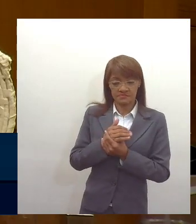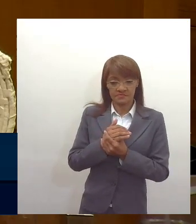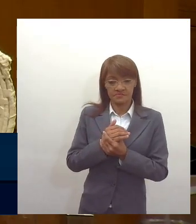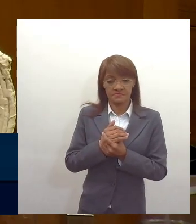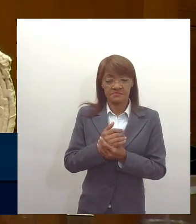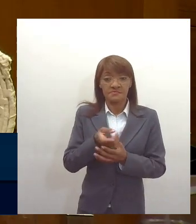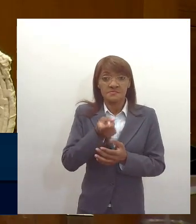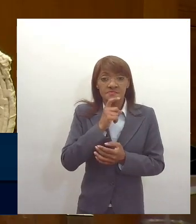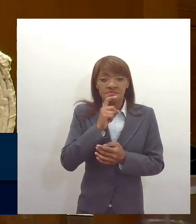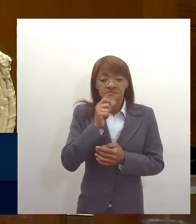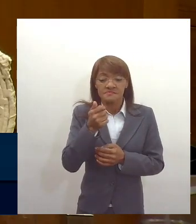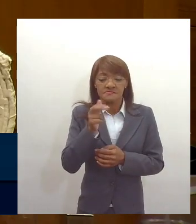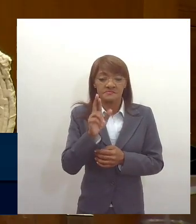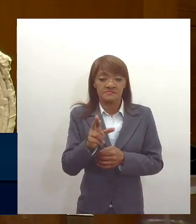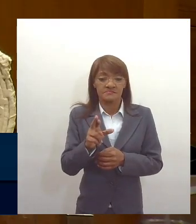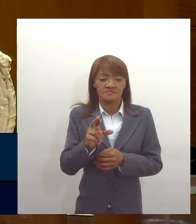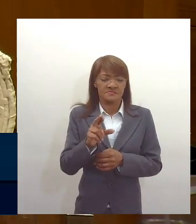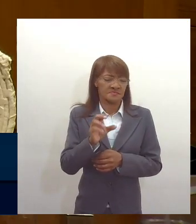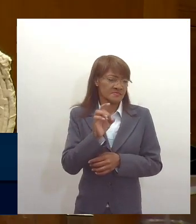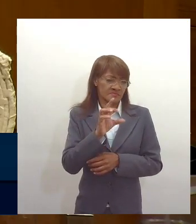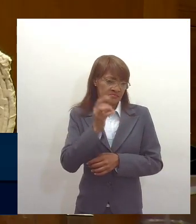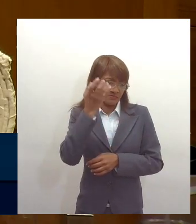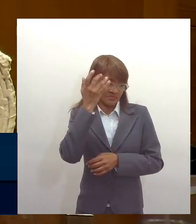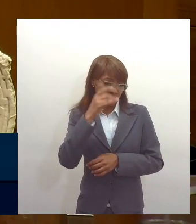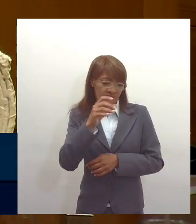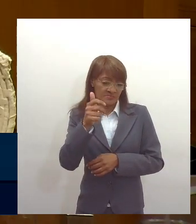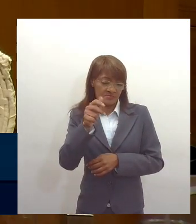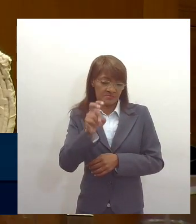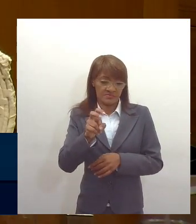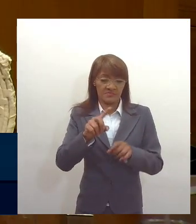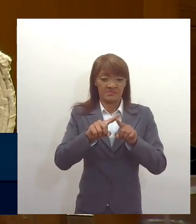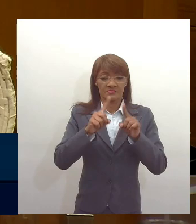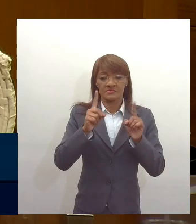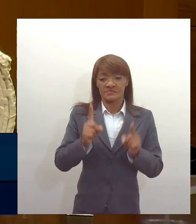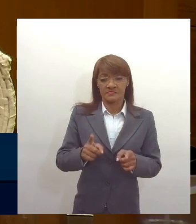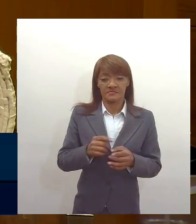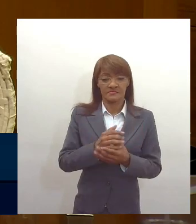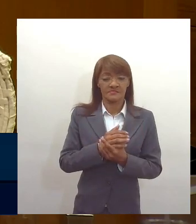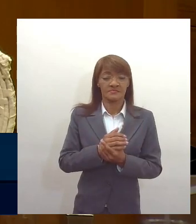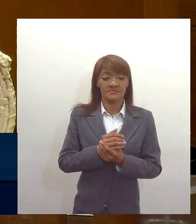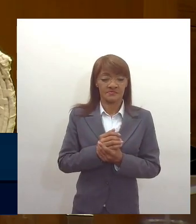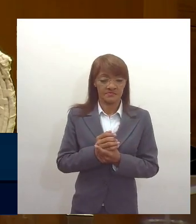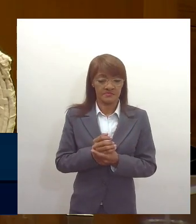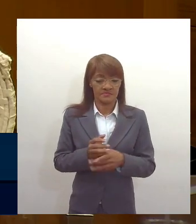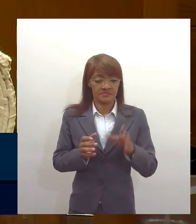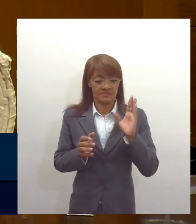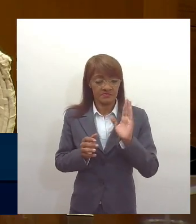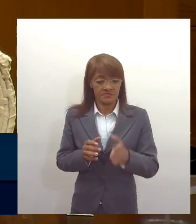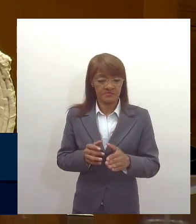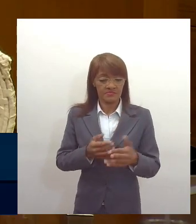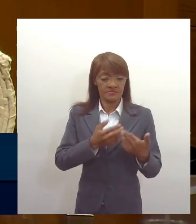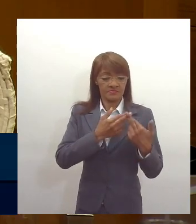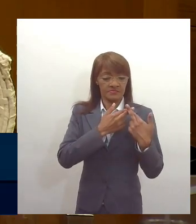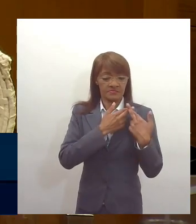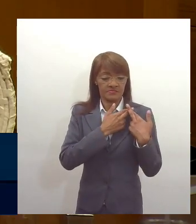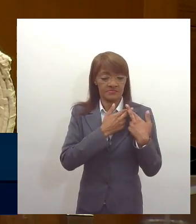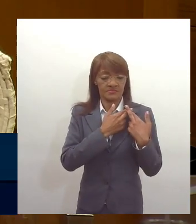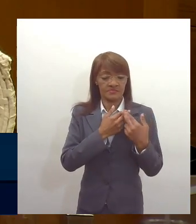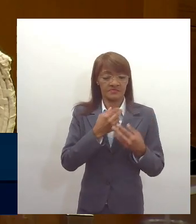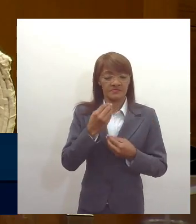mas que já estava na demanda, já tinha uma demanda, mas o que eu achei o